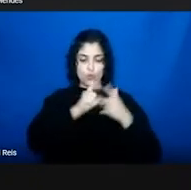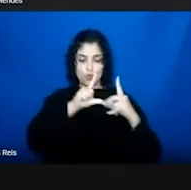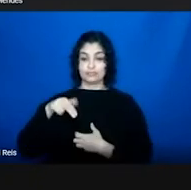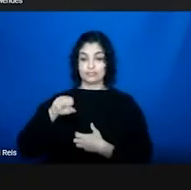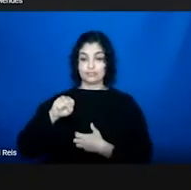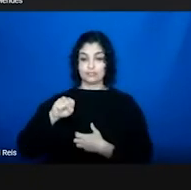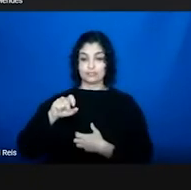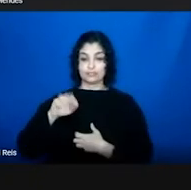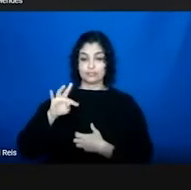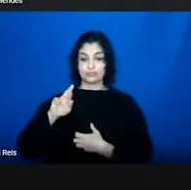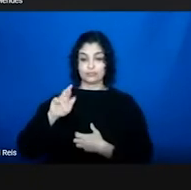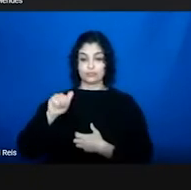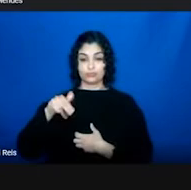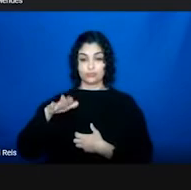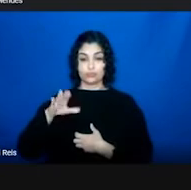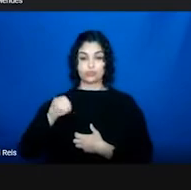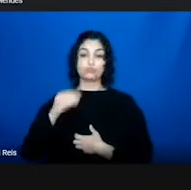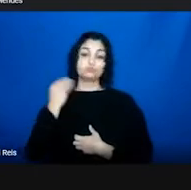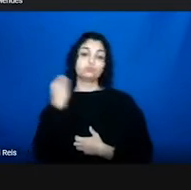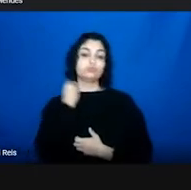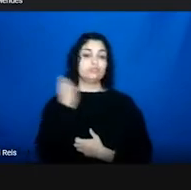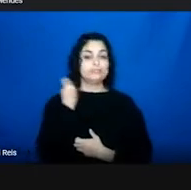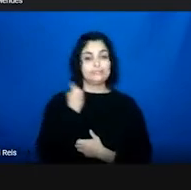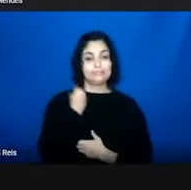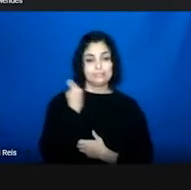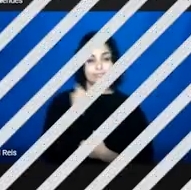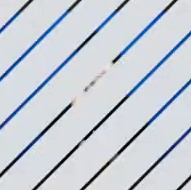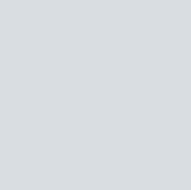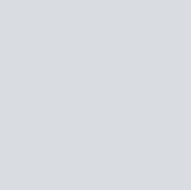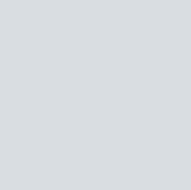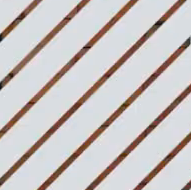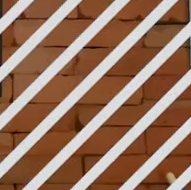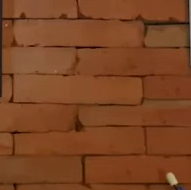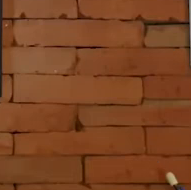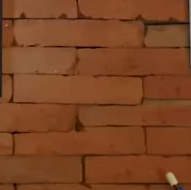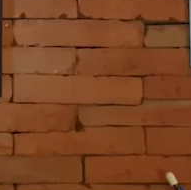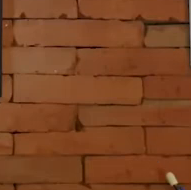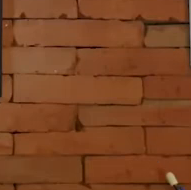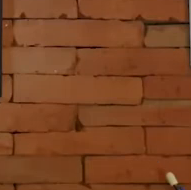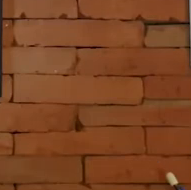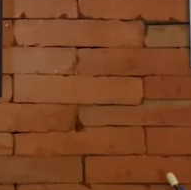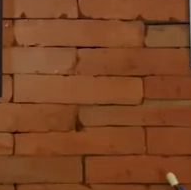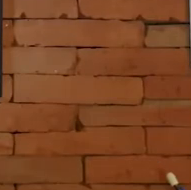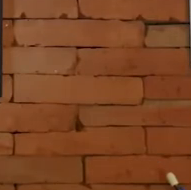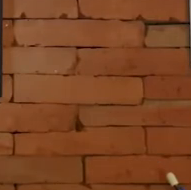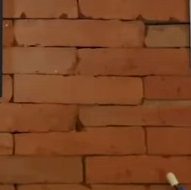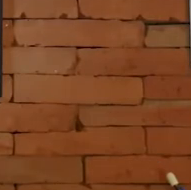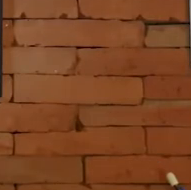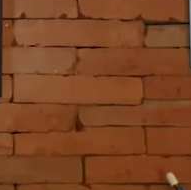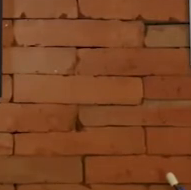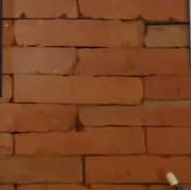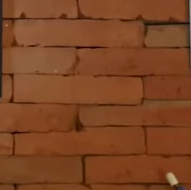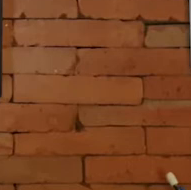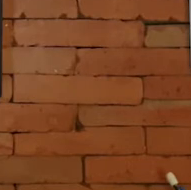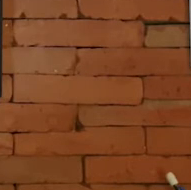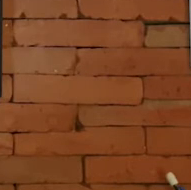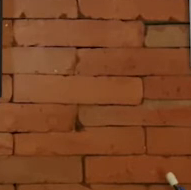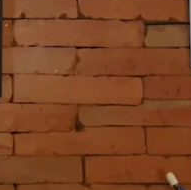de estresse pós-traumático e depressão do que a população em geral. Uma pesquisa bastante completa, né,